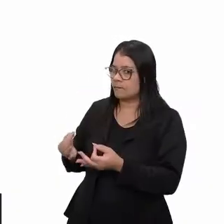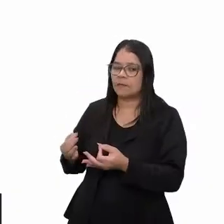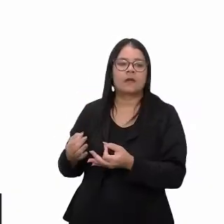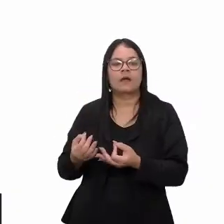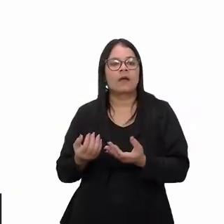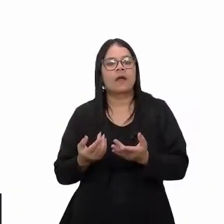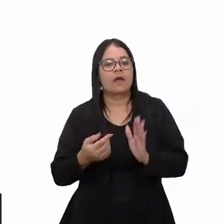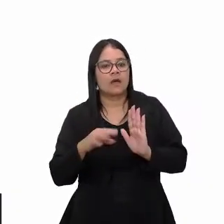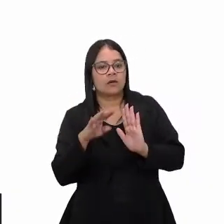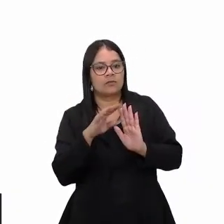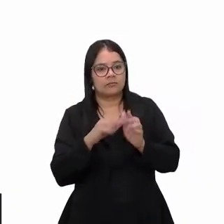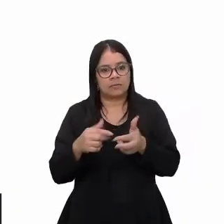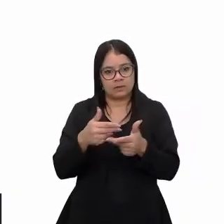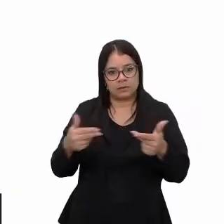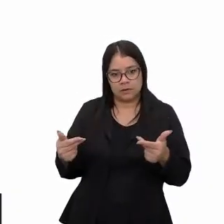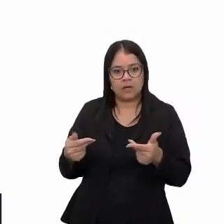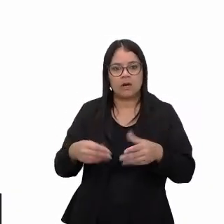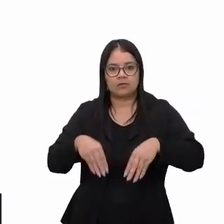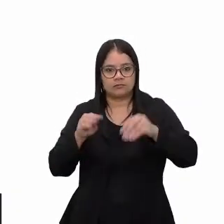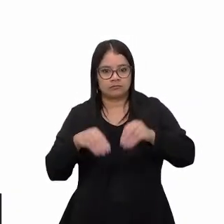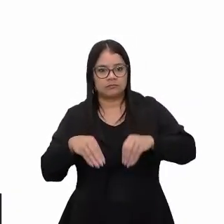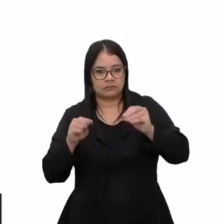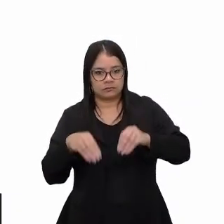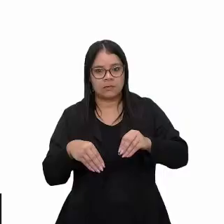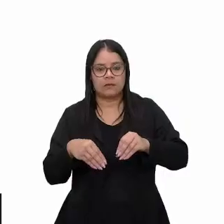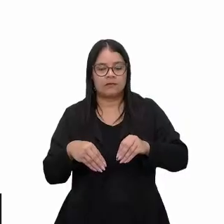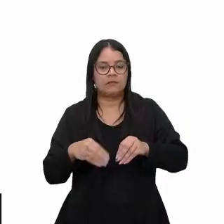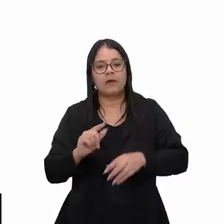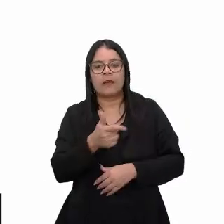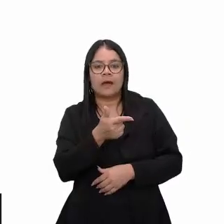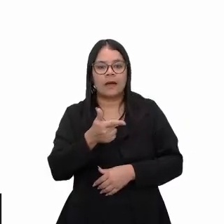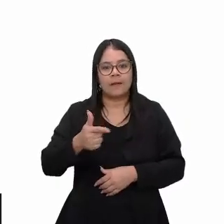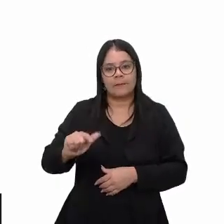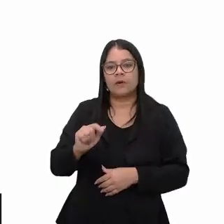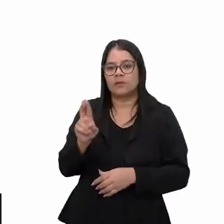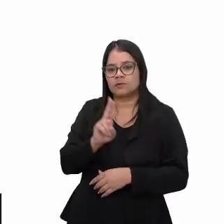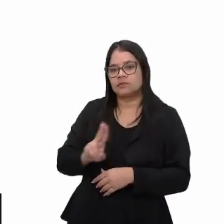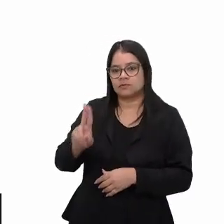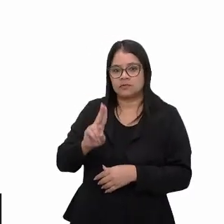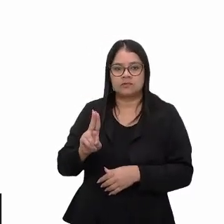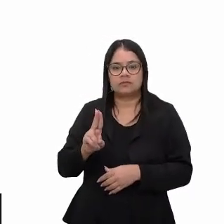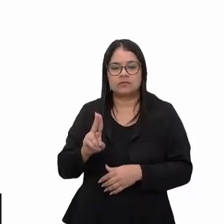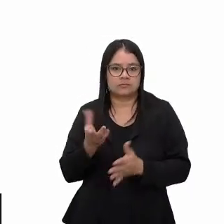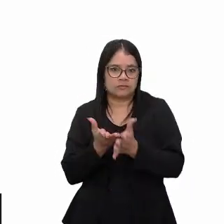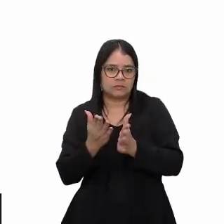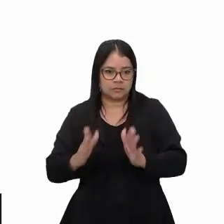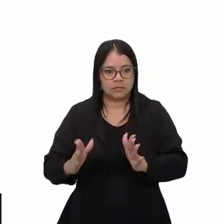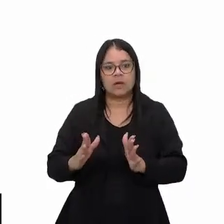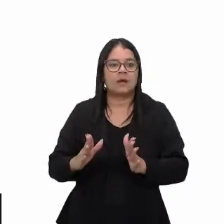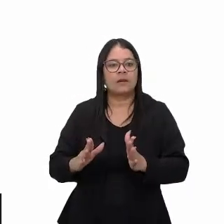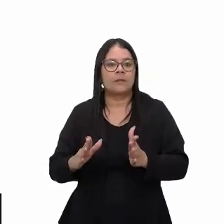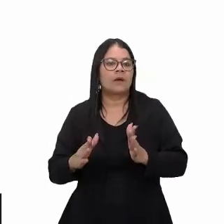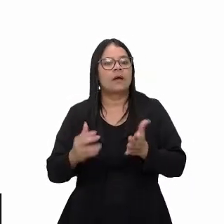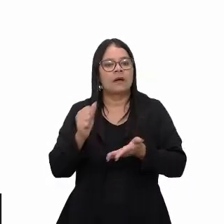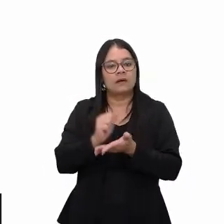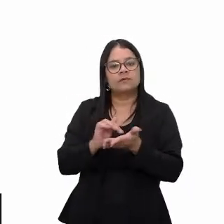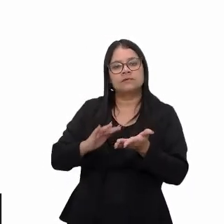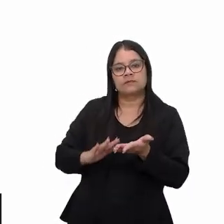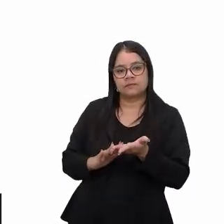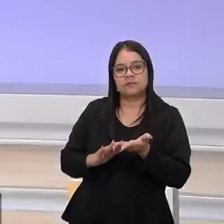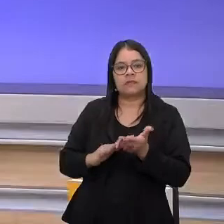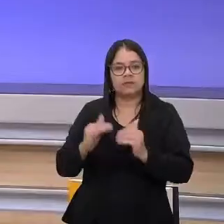materiais descartados após o uso, né, após o uso dos resultados das atividades humanas. Ou